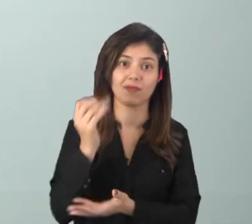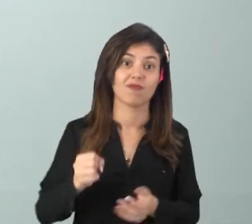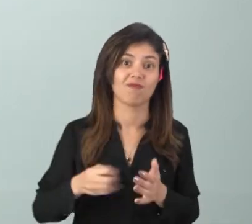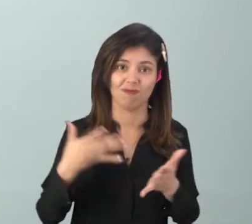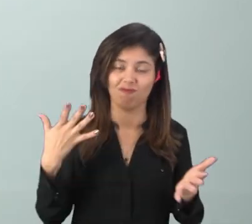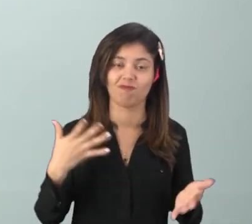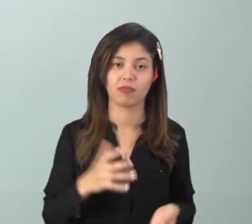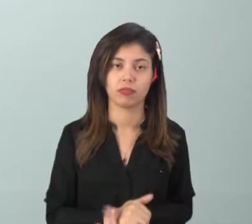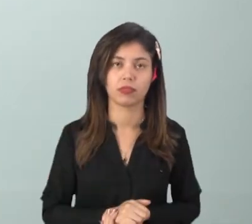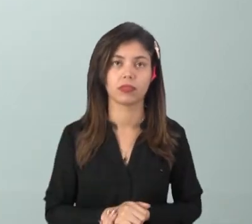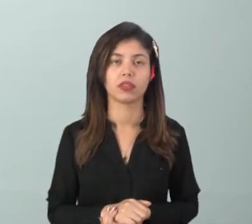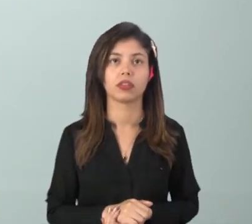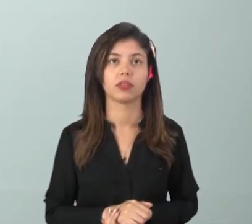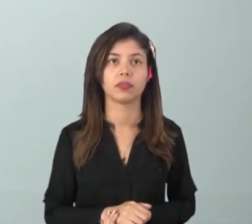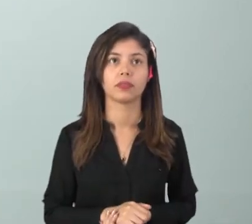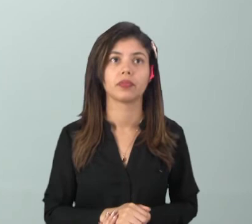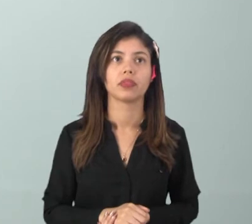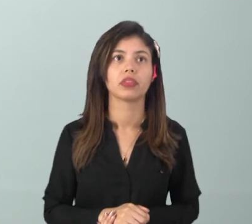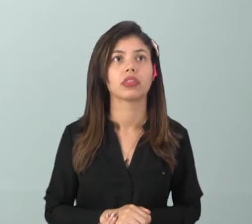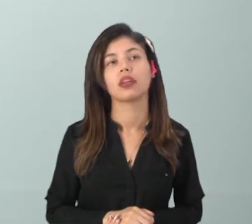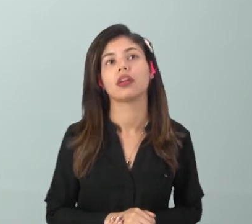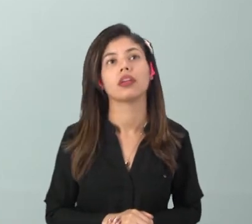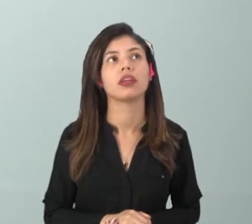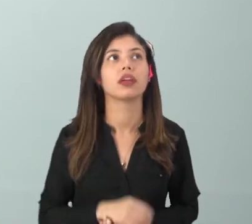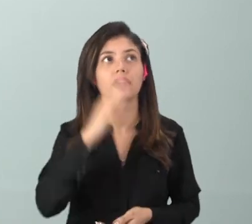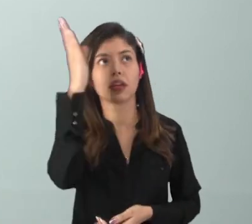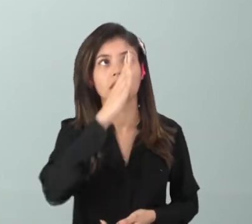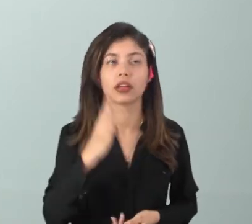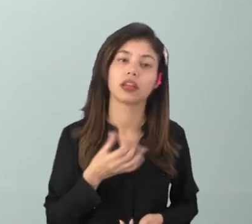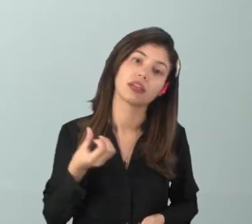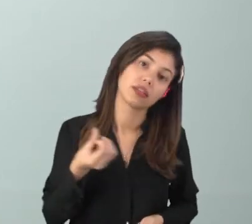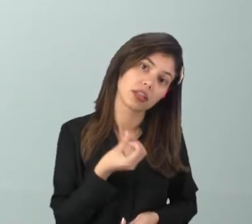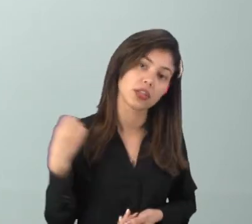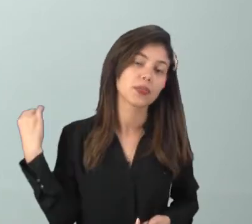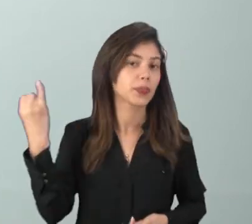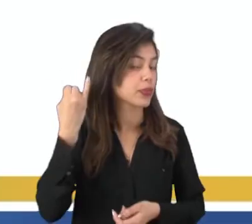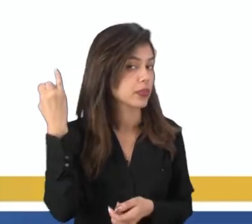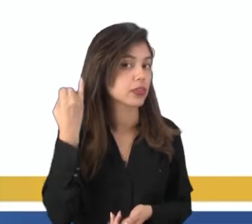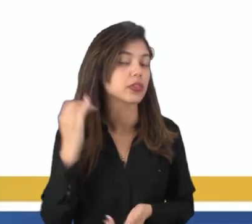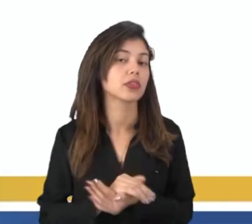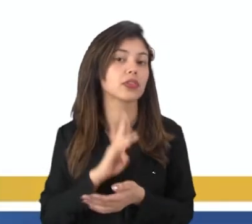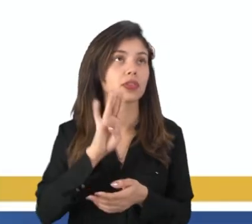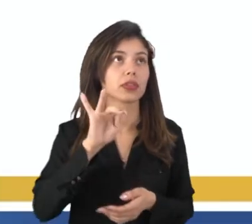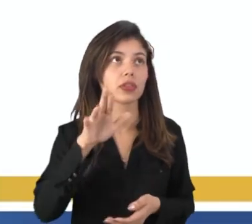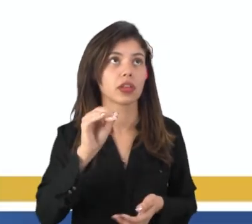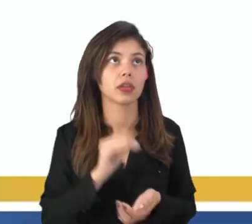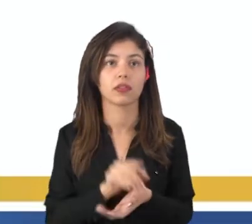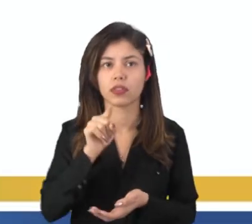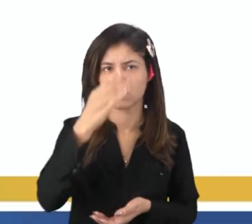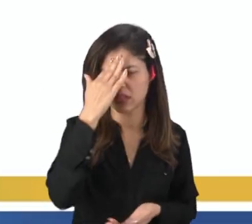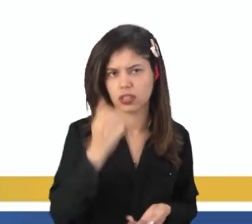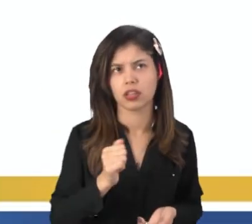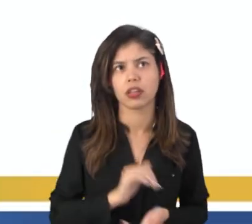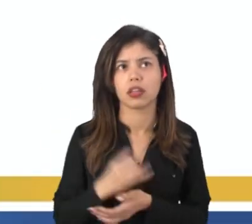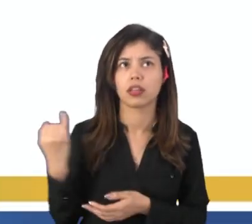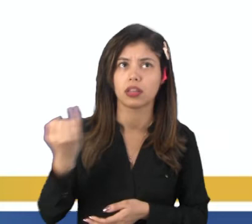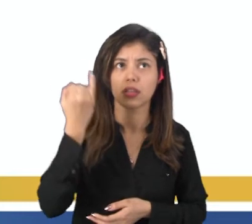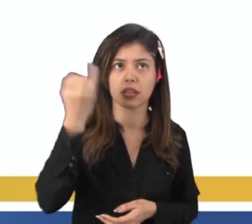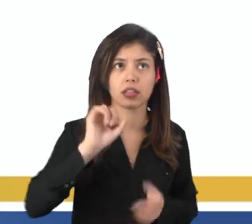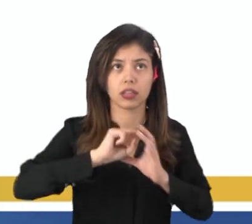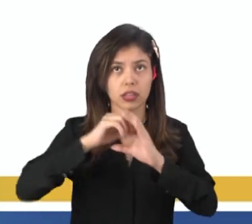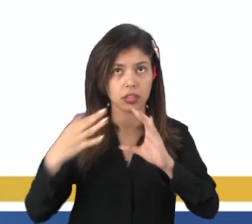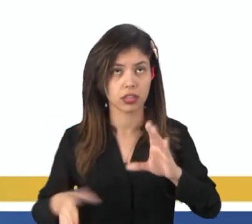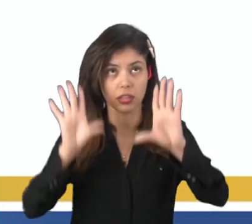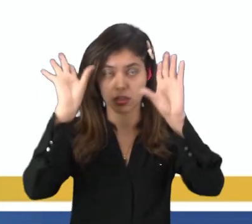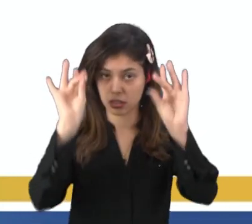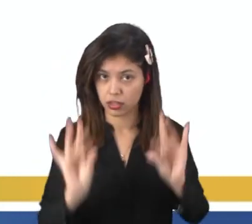tá, gente? Então, vejam. O Brasil ele tem 6 principais tipos de biomas, tá? É importante que você saiba as principais